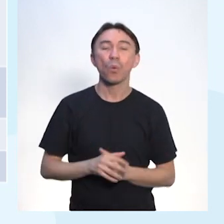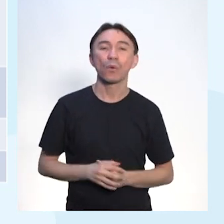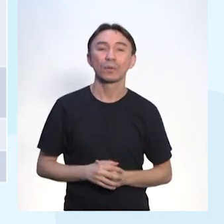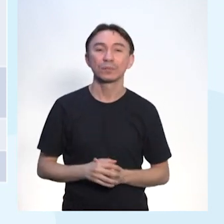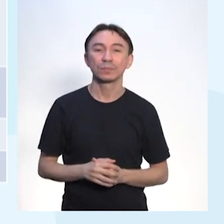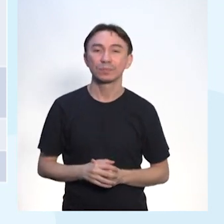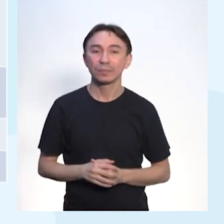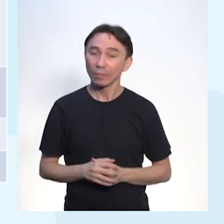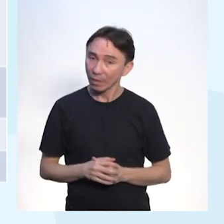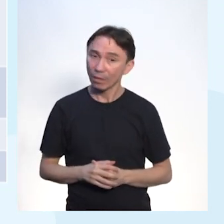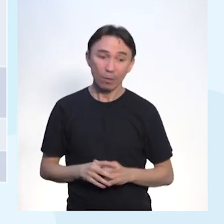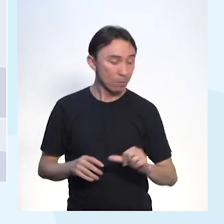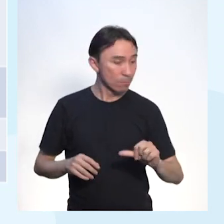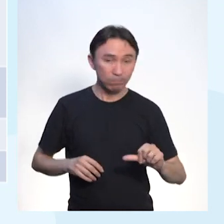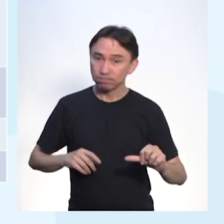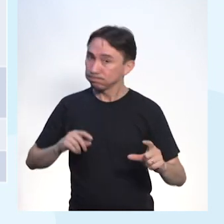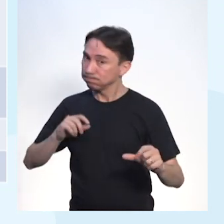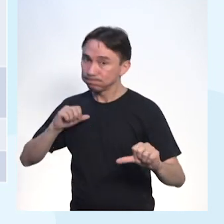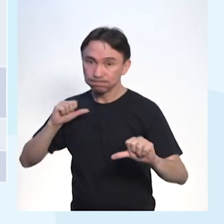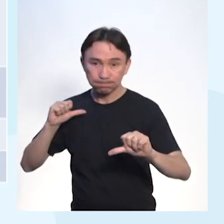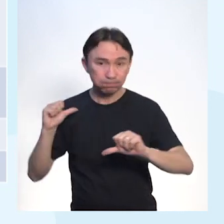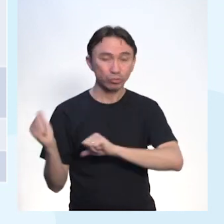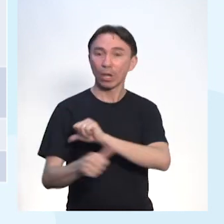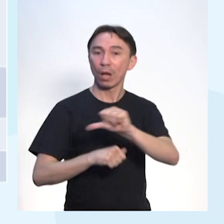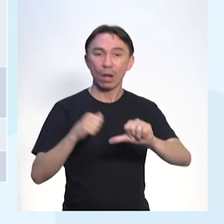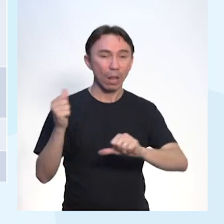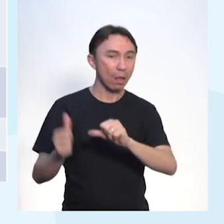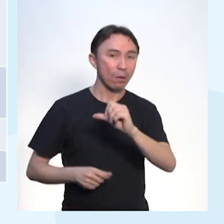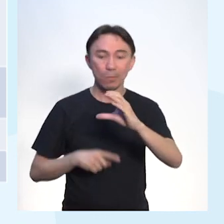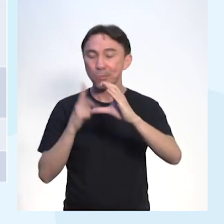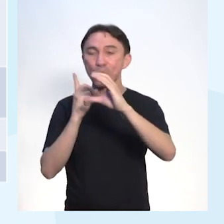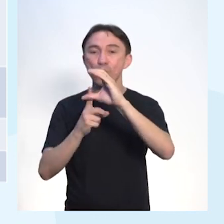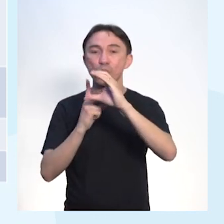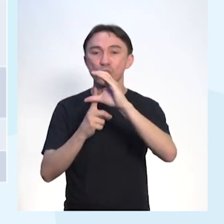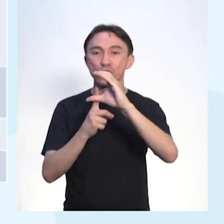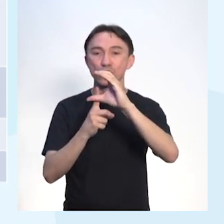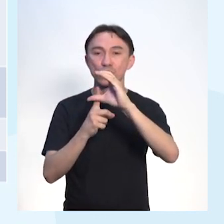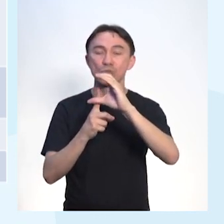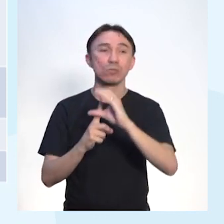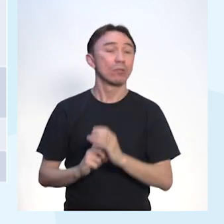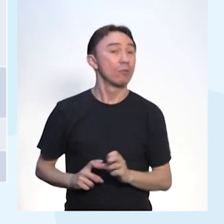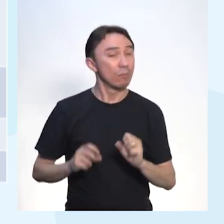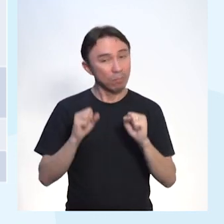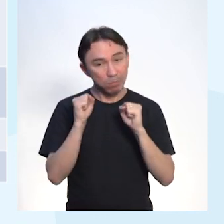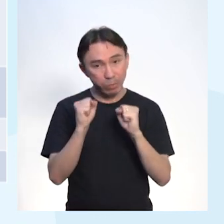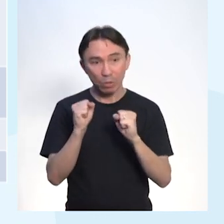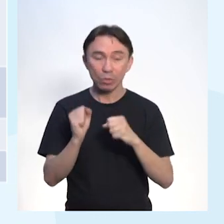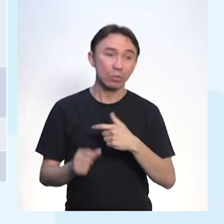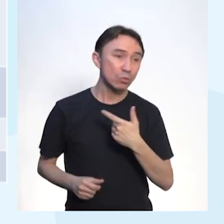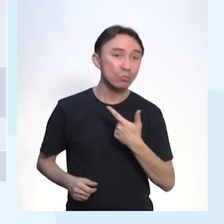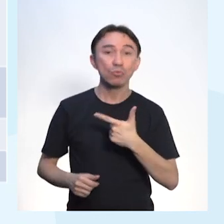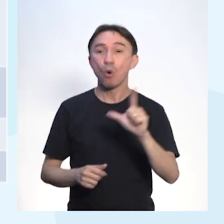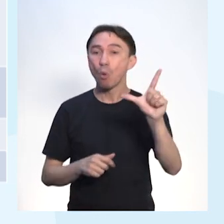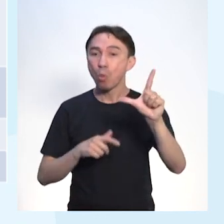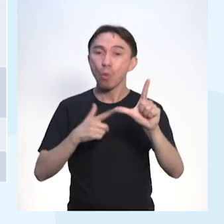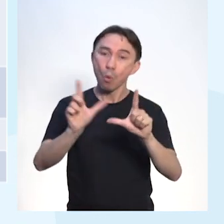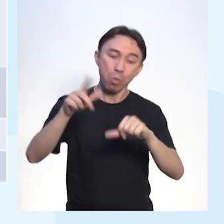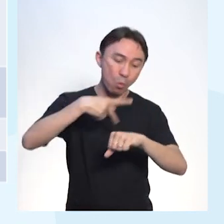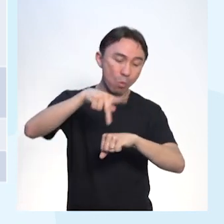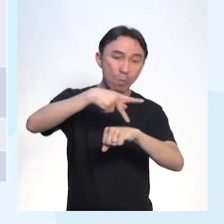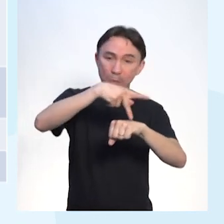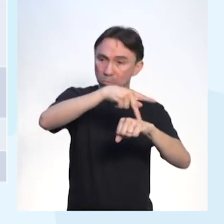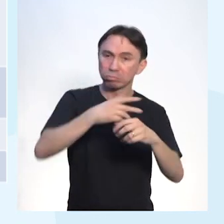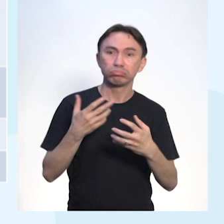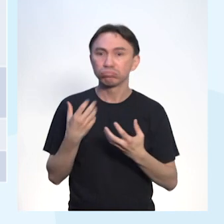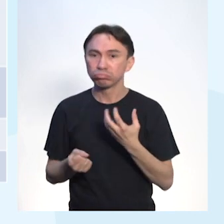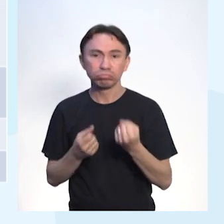o comunismo na América, e isso poderia fazer com que diversos outros países também aderissem. E